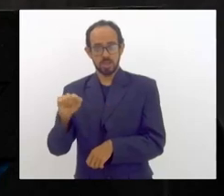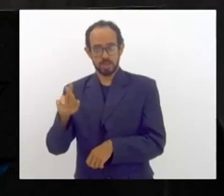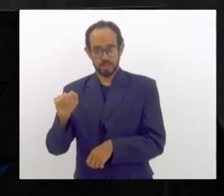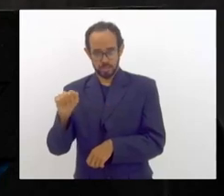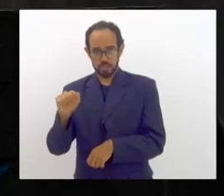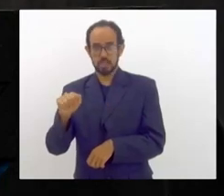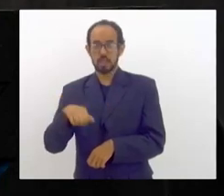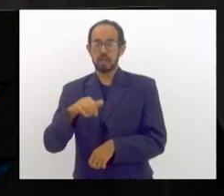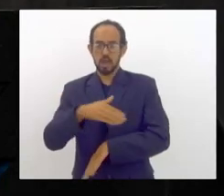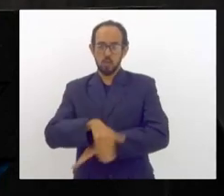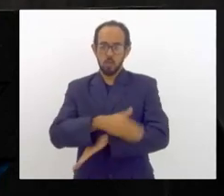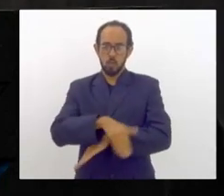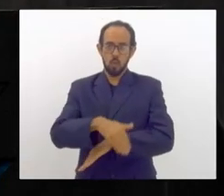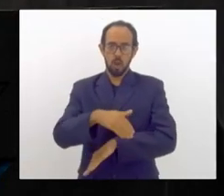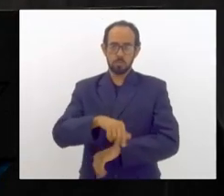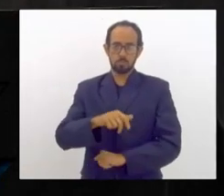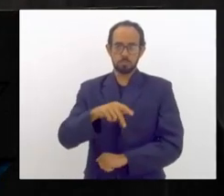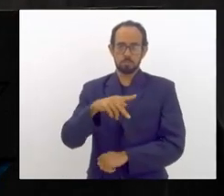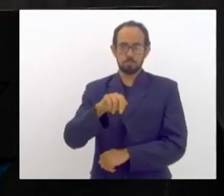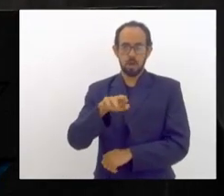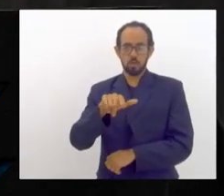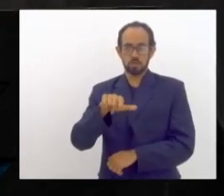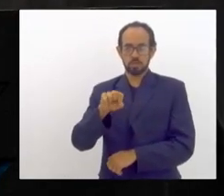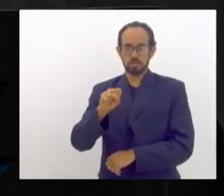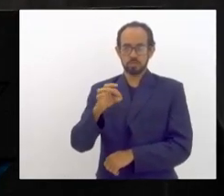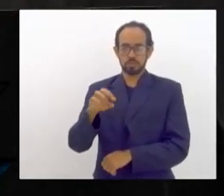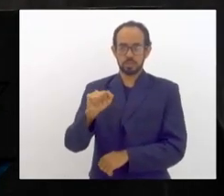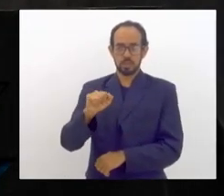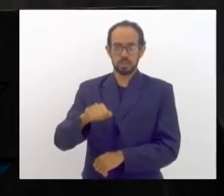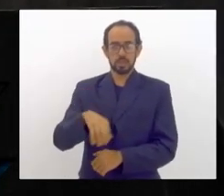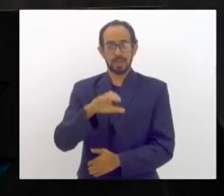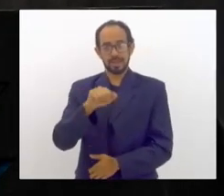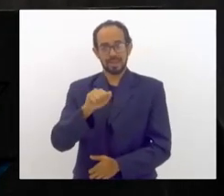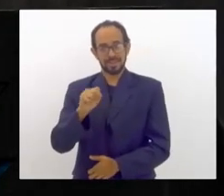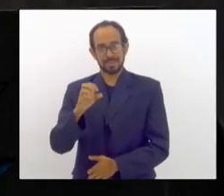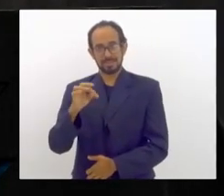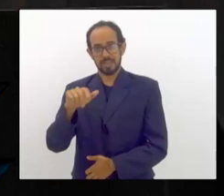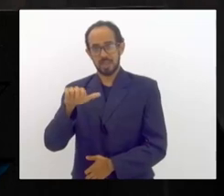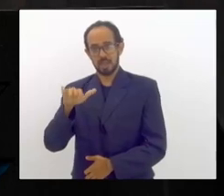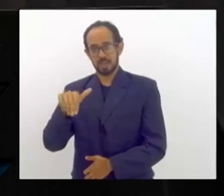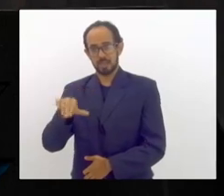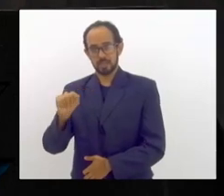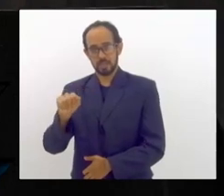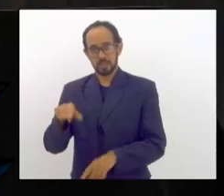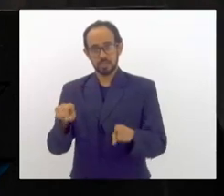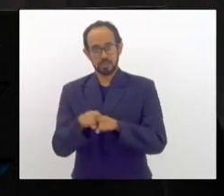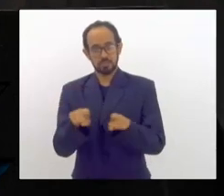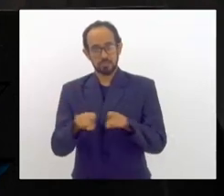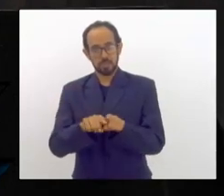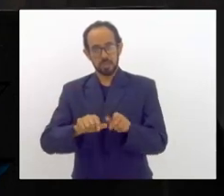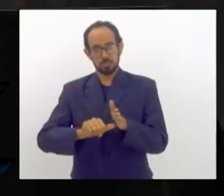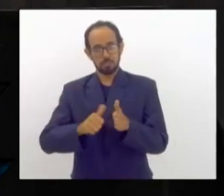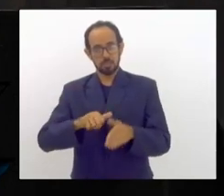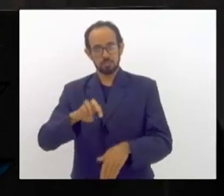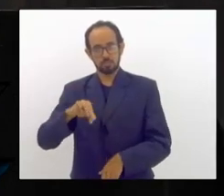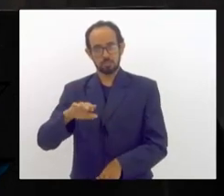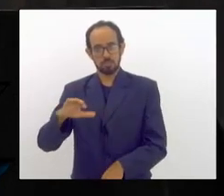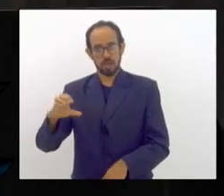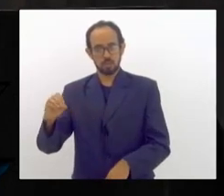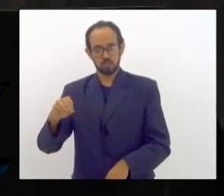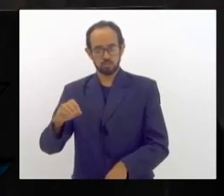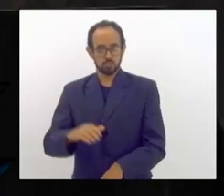Paulista, em outros pontos ali da Castelânia e na própria 1º de Maio, que faz parte do complexo da 24 de